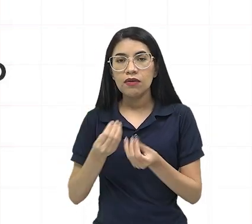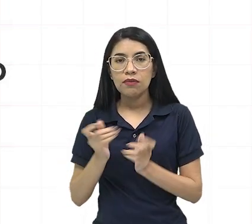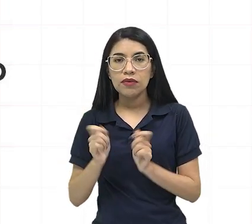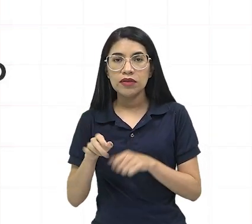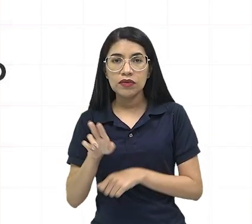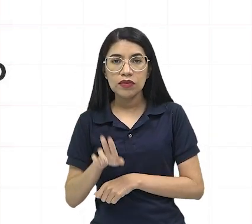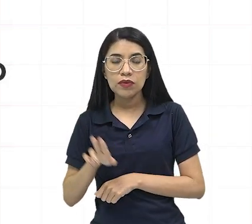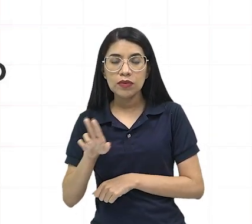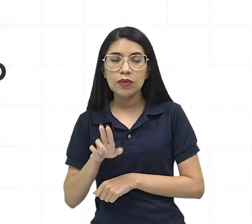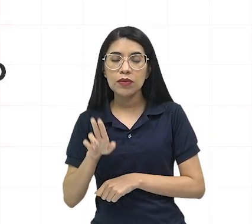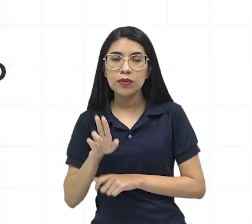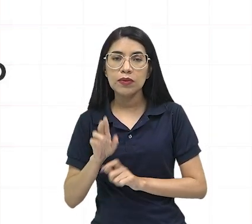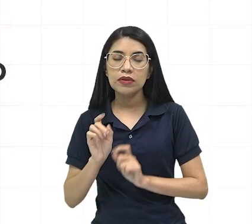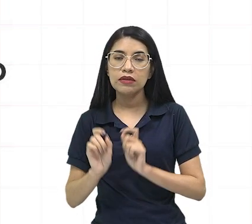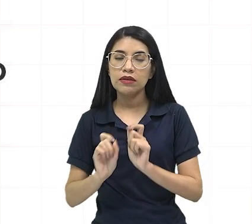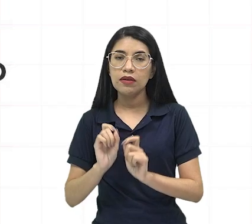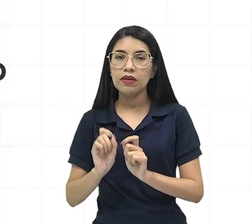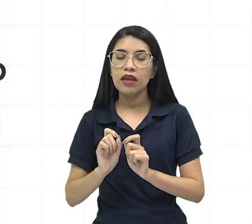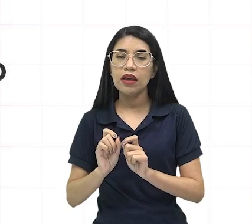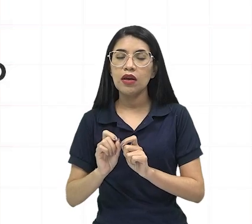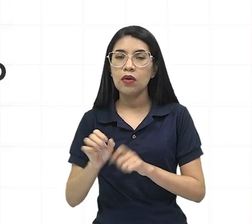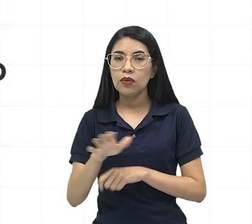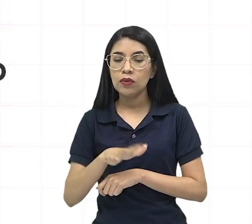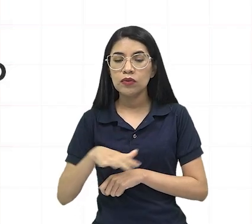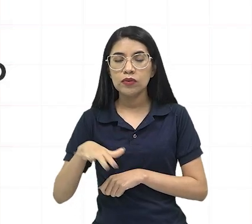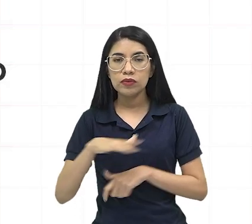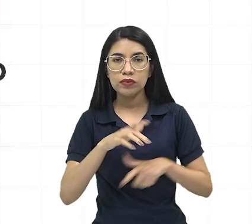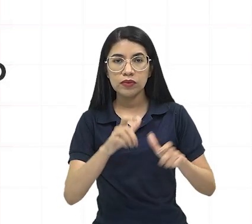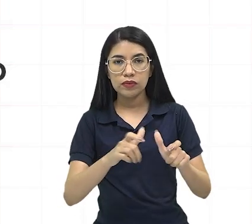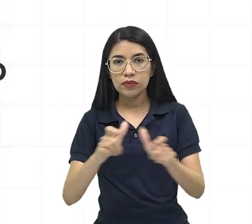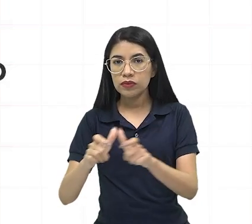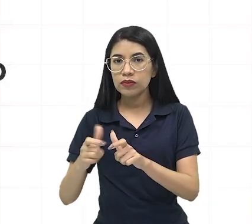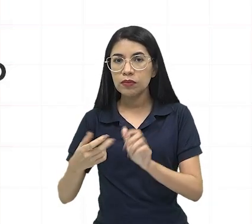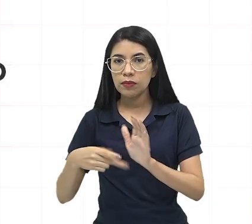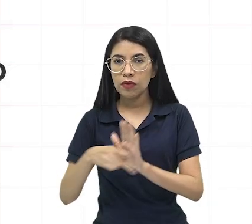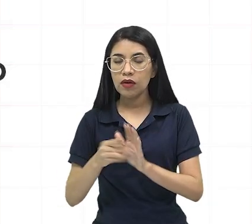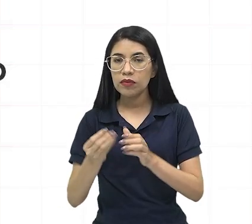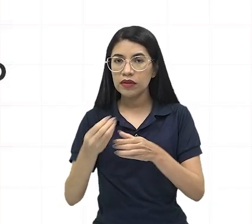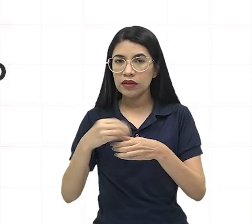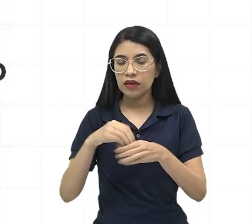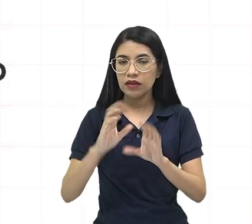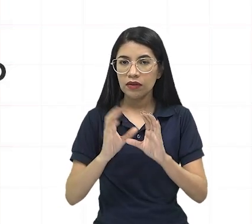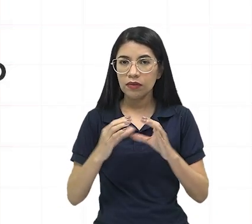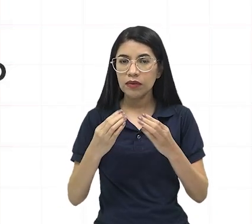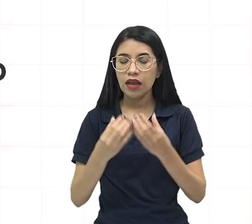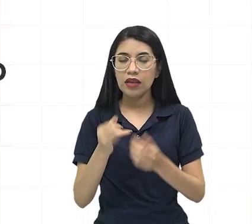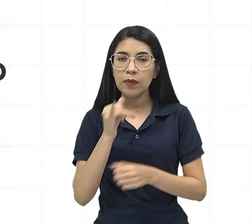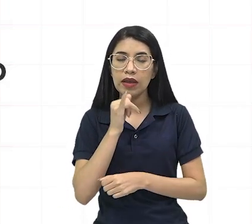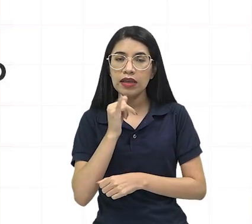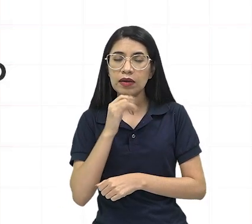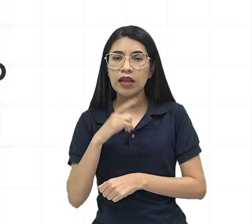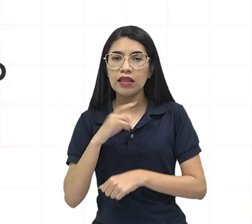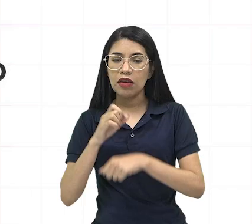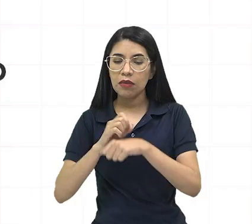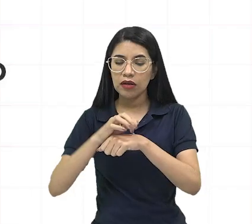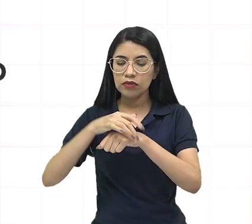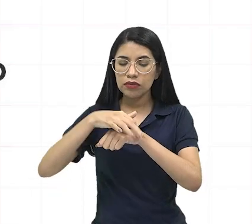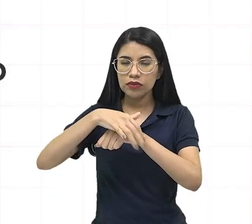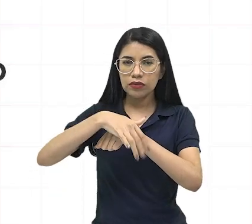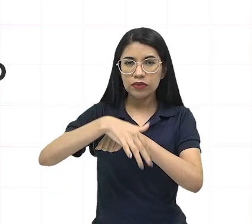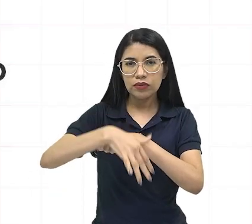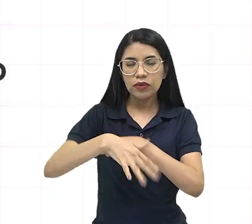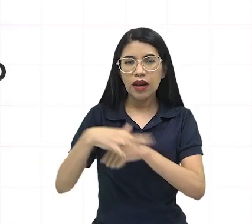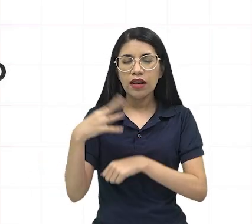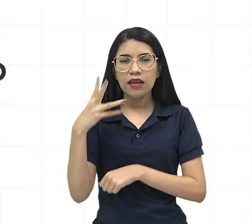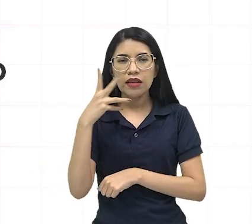utilizar localmente os seus espaços, como, por exemplo, se tem uma cachoeira linda com uma gruta